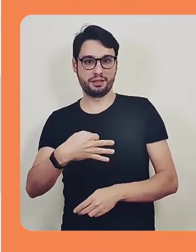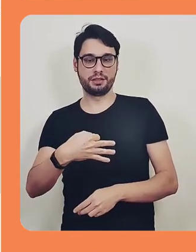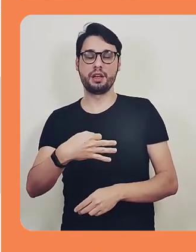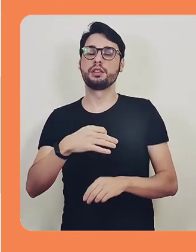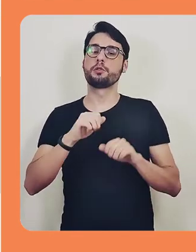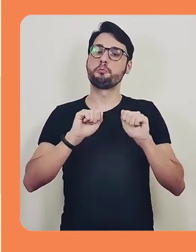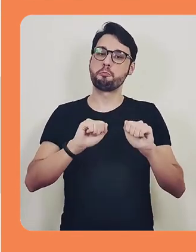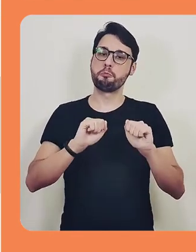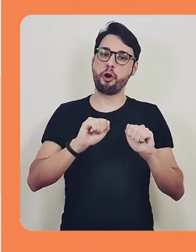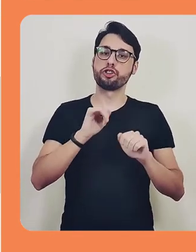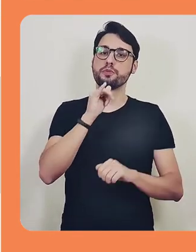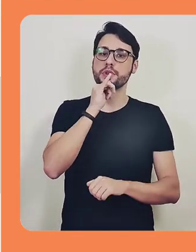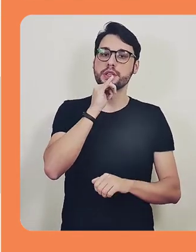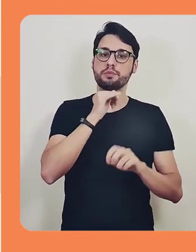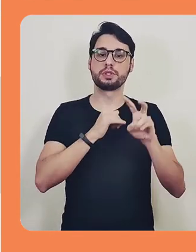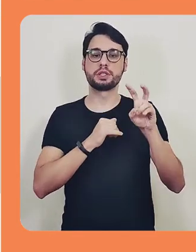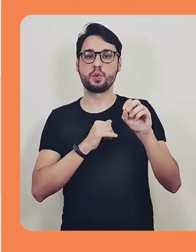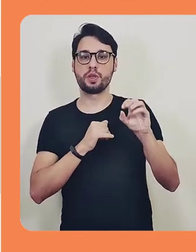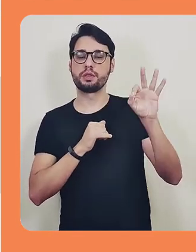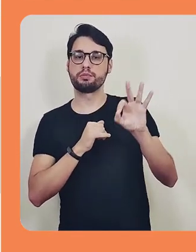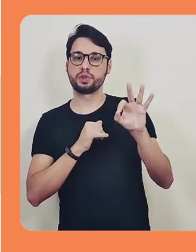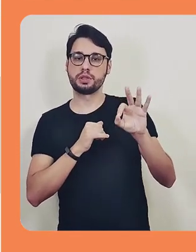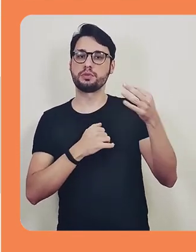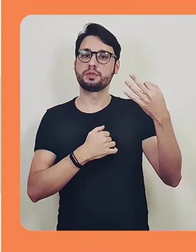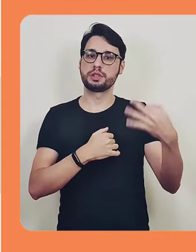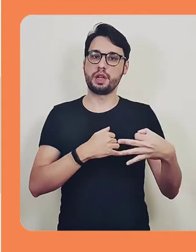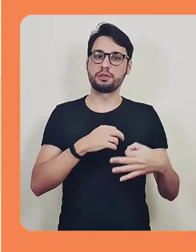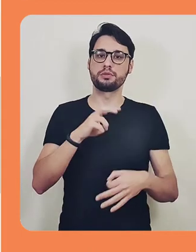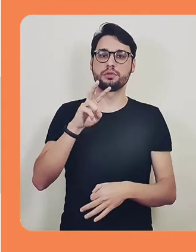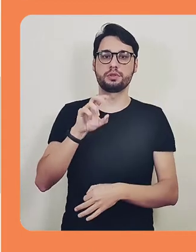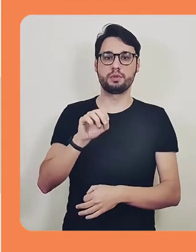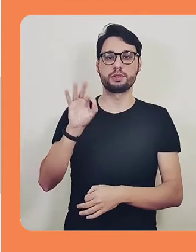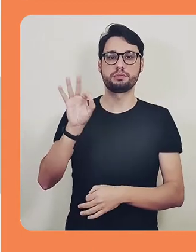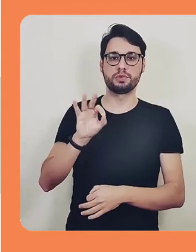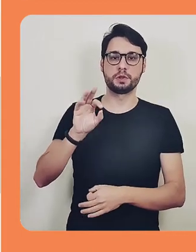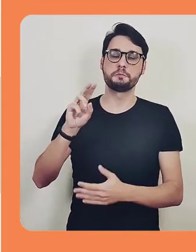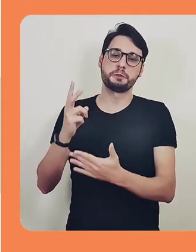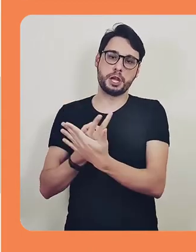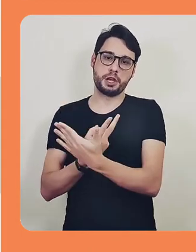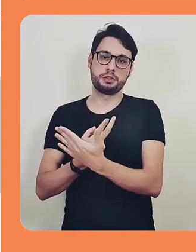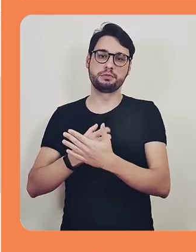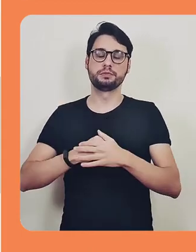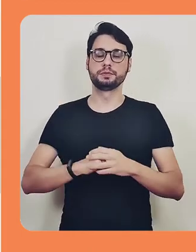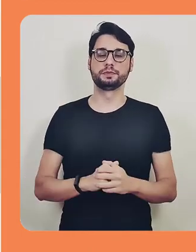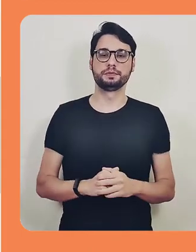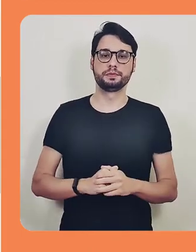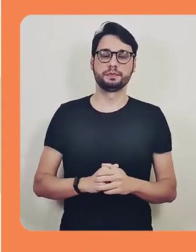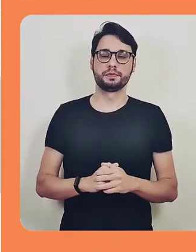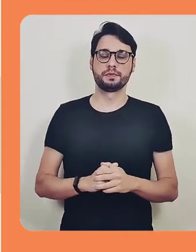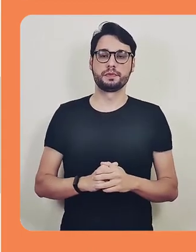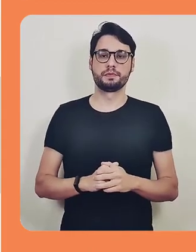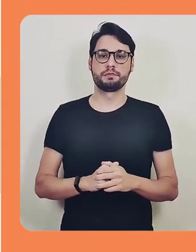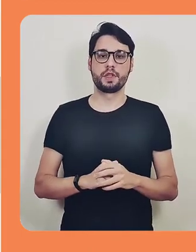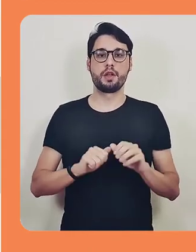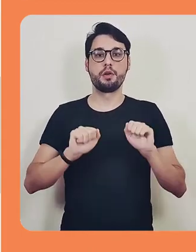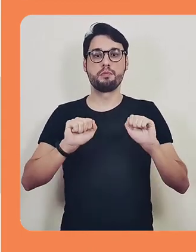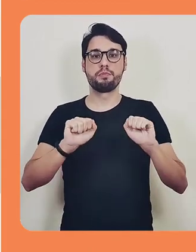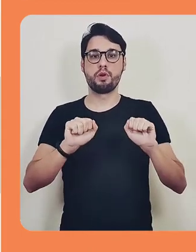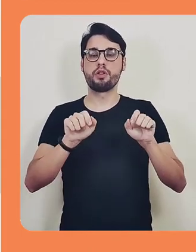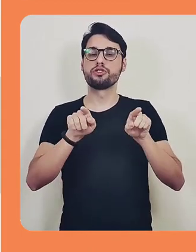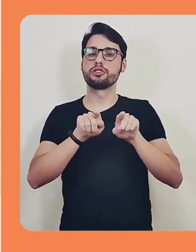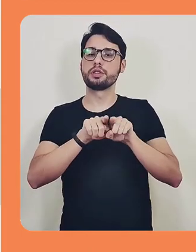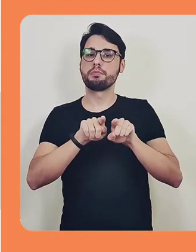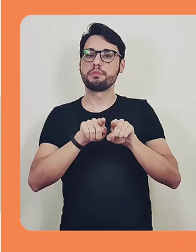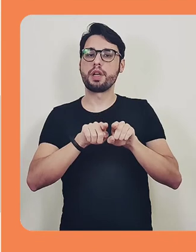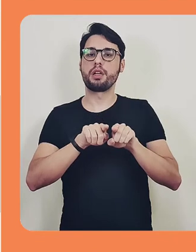correta. Se você tem mais de uma afirmativa, ele poderia acertar uma e errar a outra, então ele teria 50%.